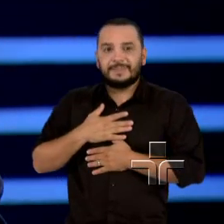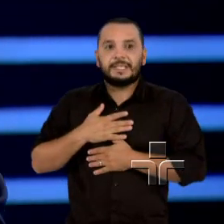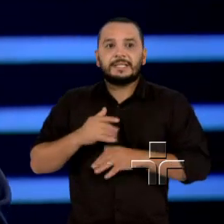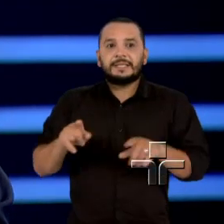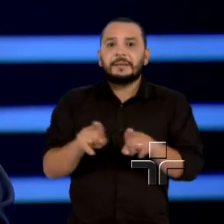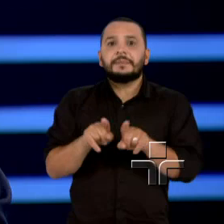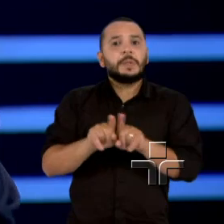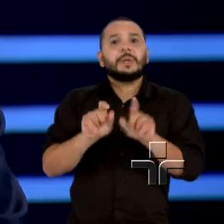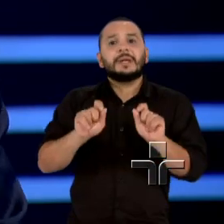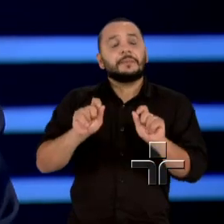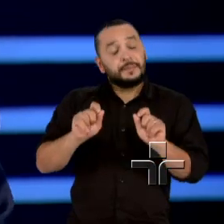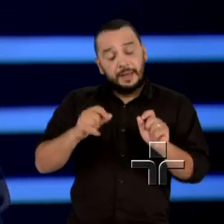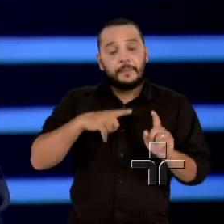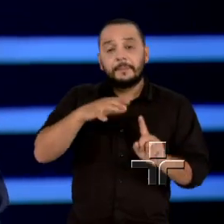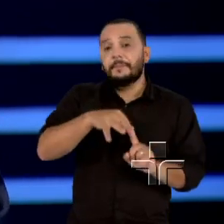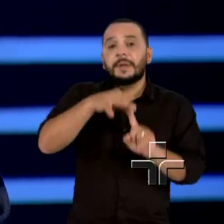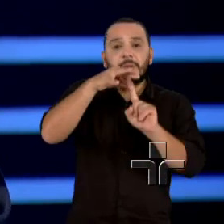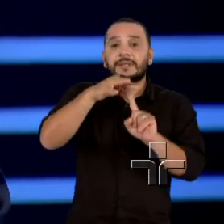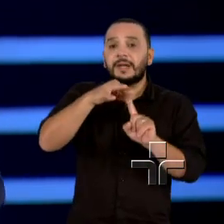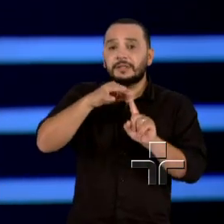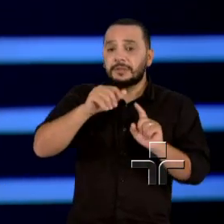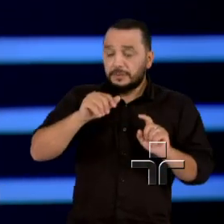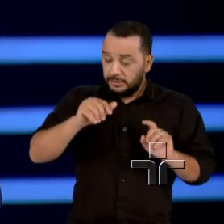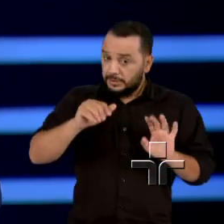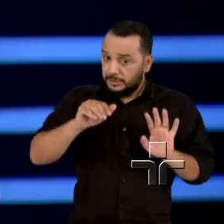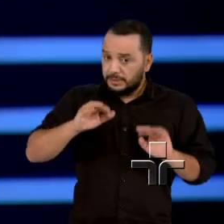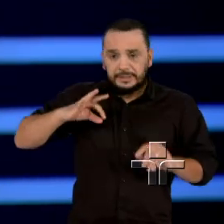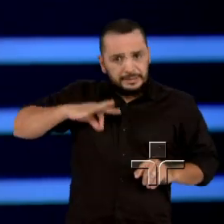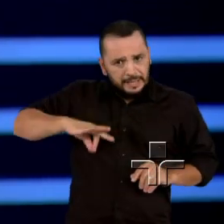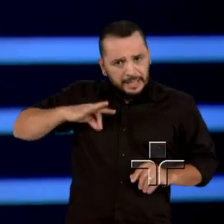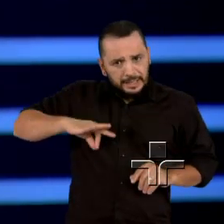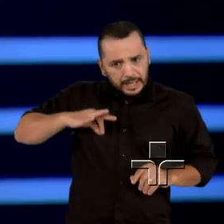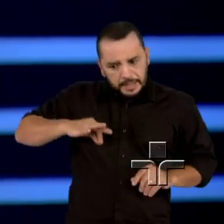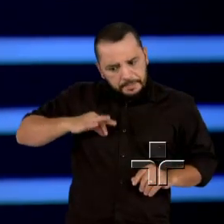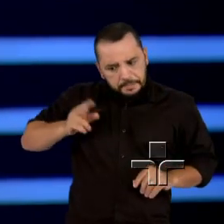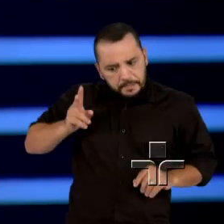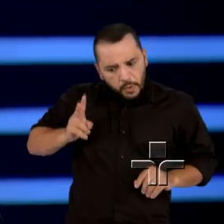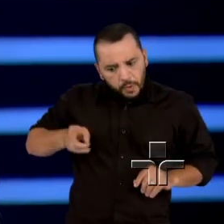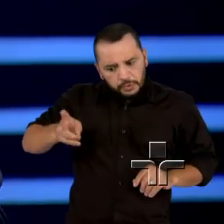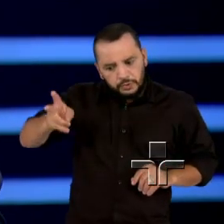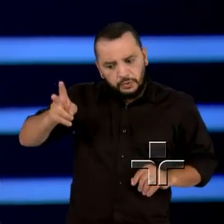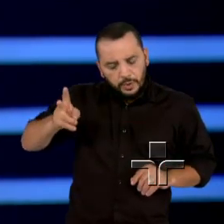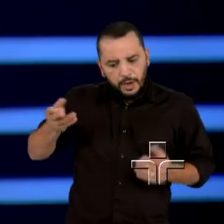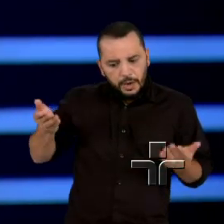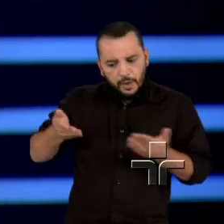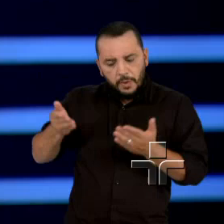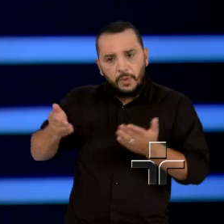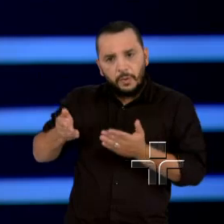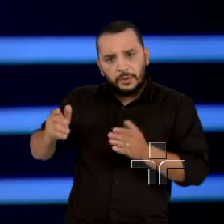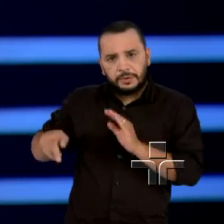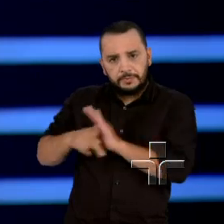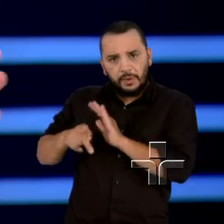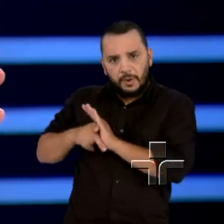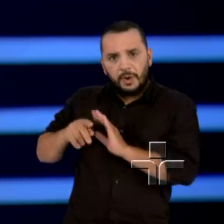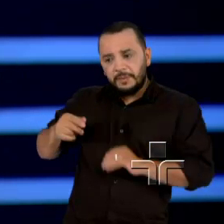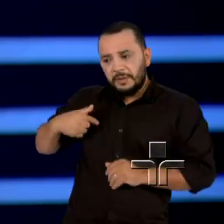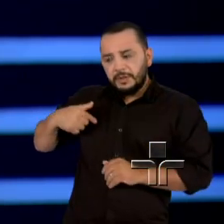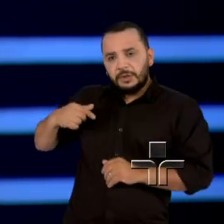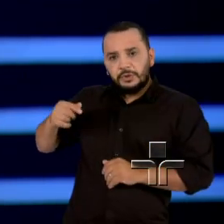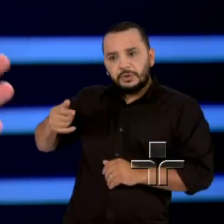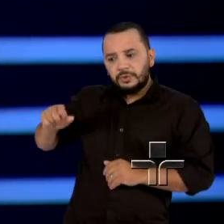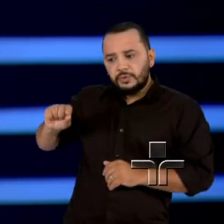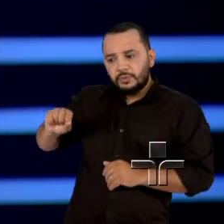quer priorizar. Eu acho que manter o valor do salário mínimo hoje corrigido por inflação, eu acho que é